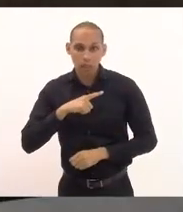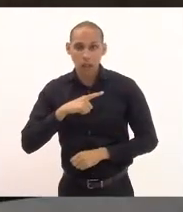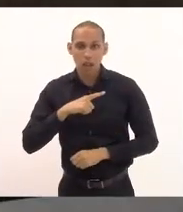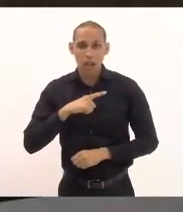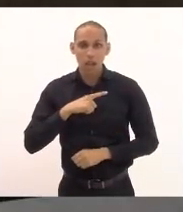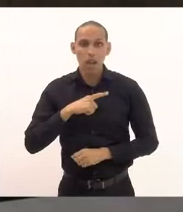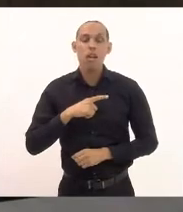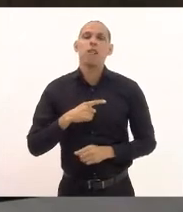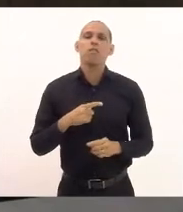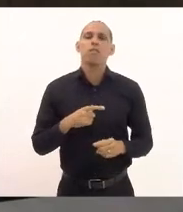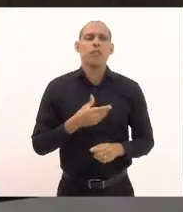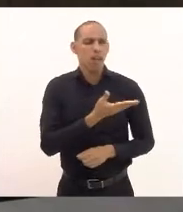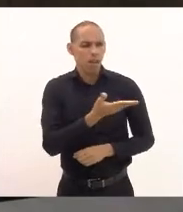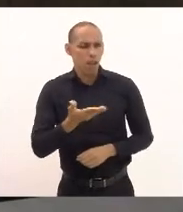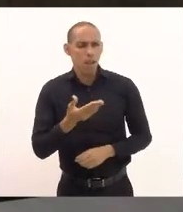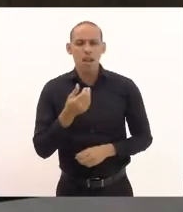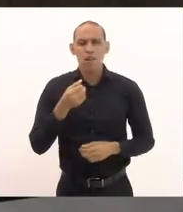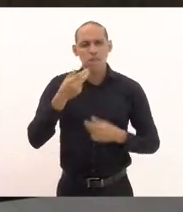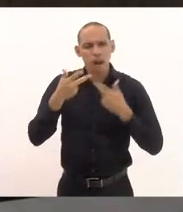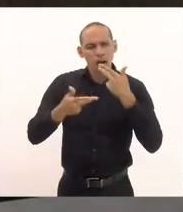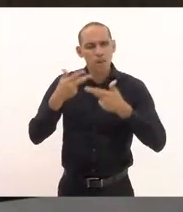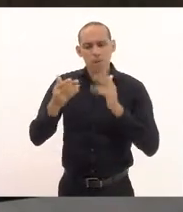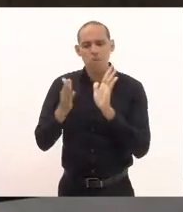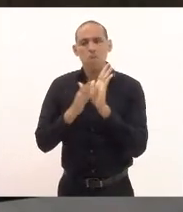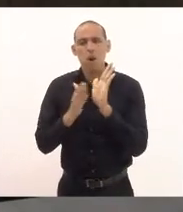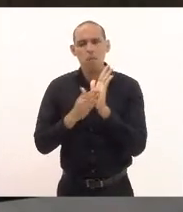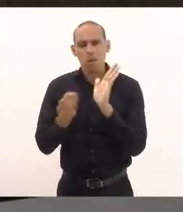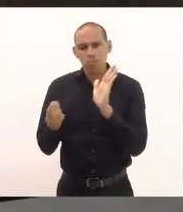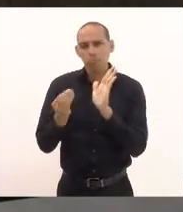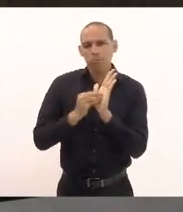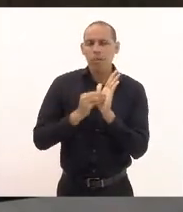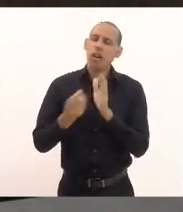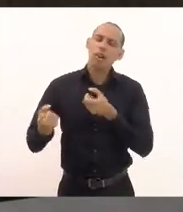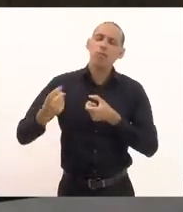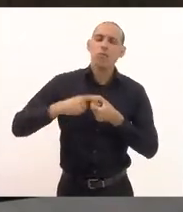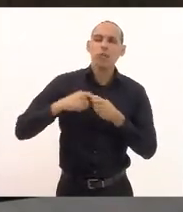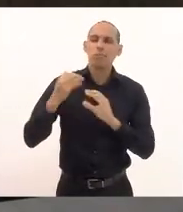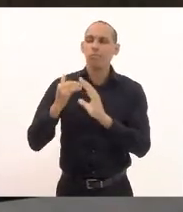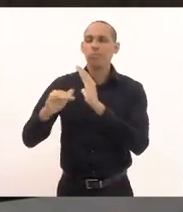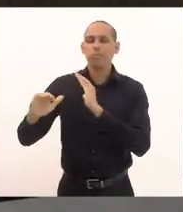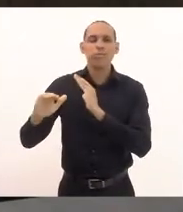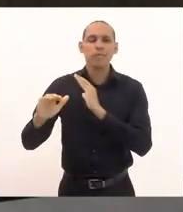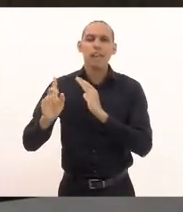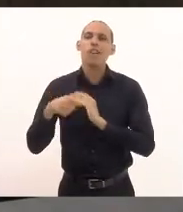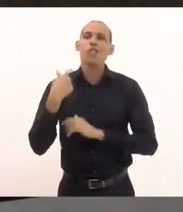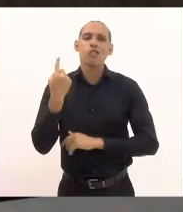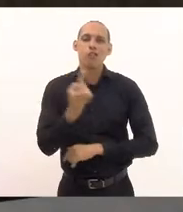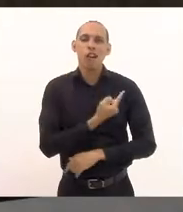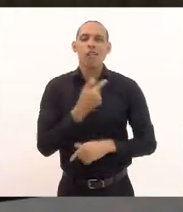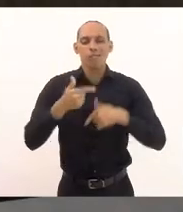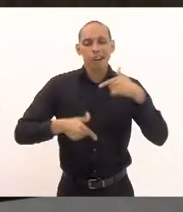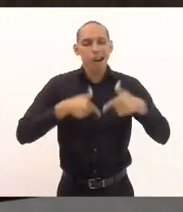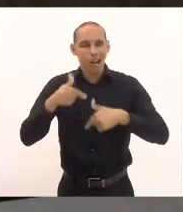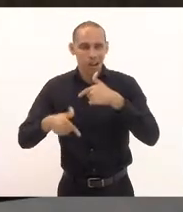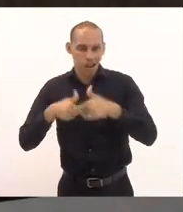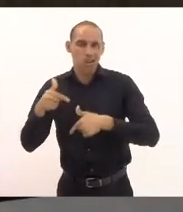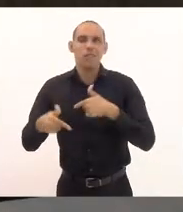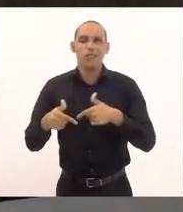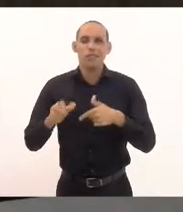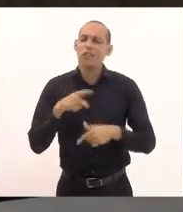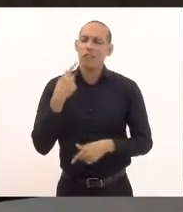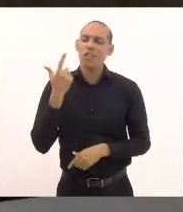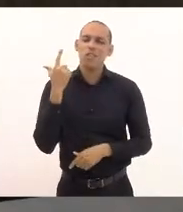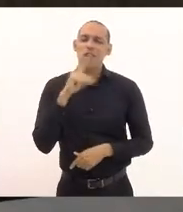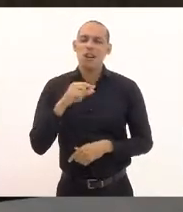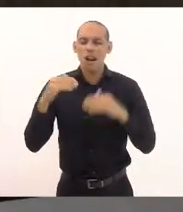acolhendo as demandas dos deputados, retorne para, aí sim, no encaminhamento para... Nós vamos trabalhar pela manutenção. Não tenho dúvida que nós vamos